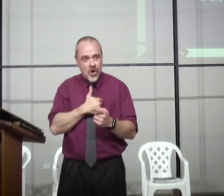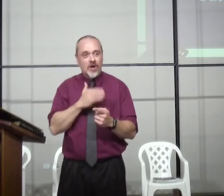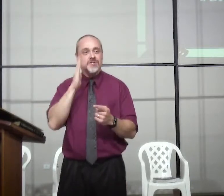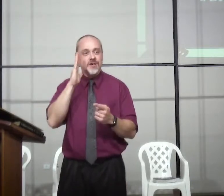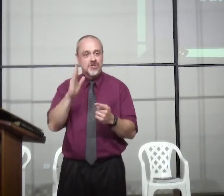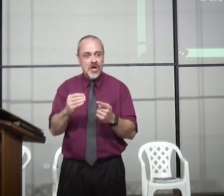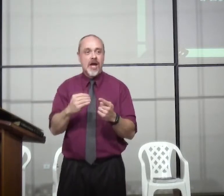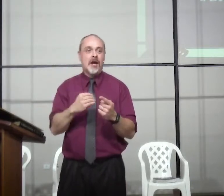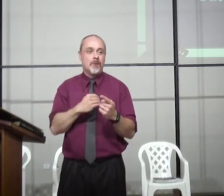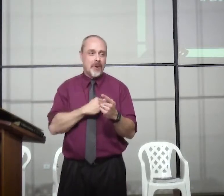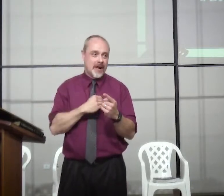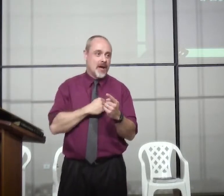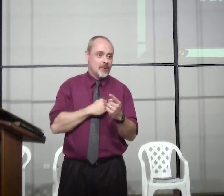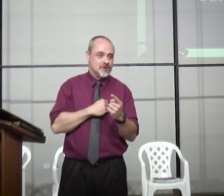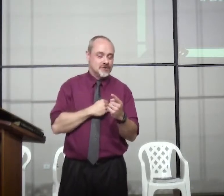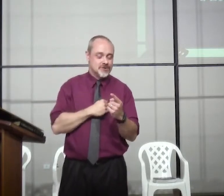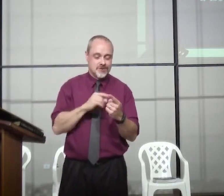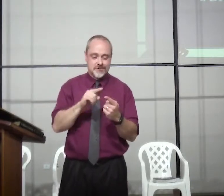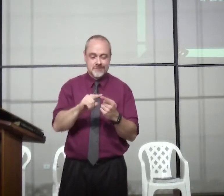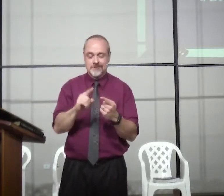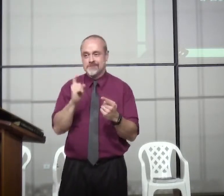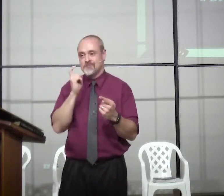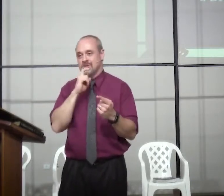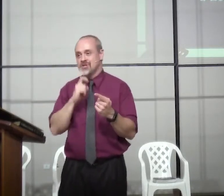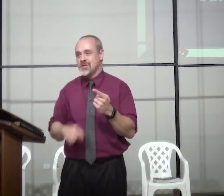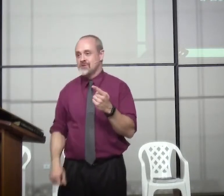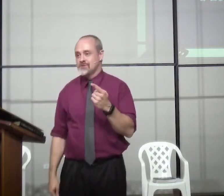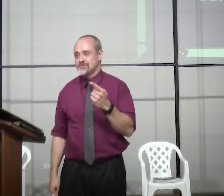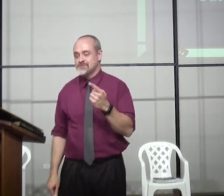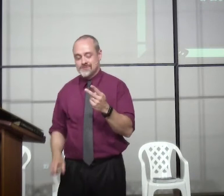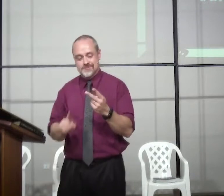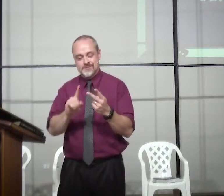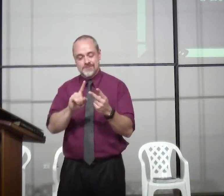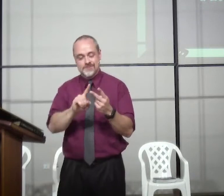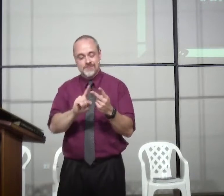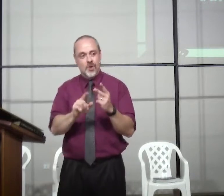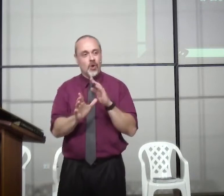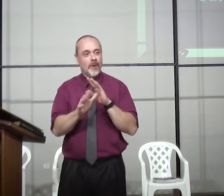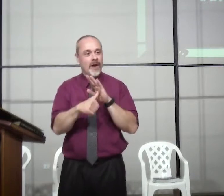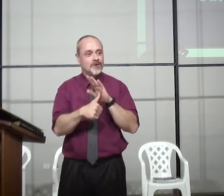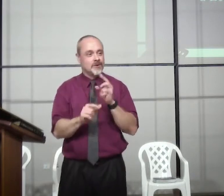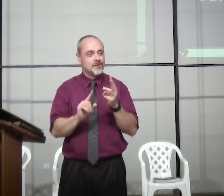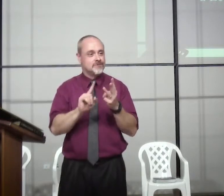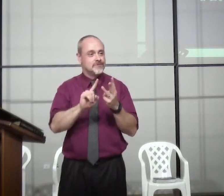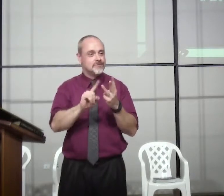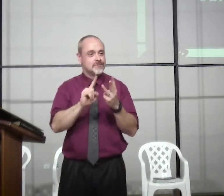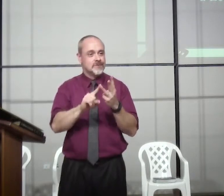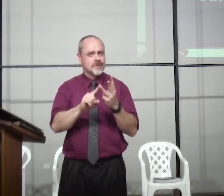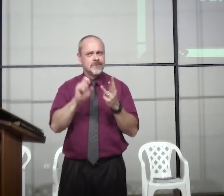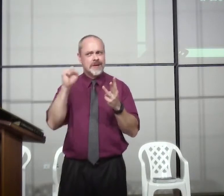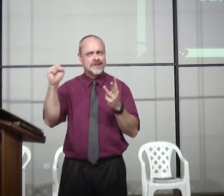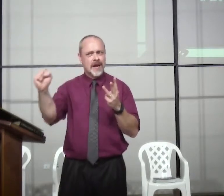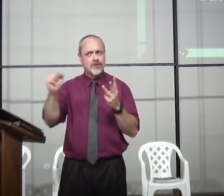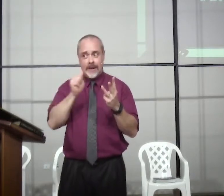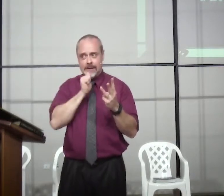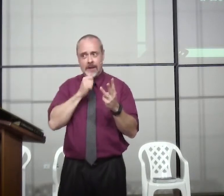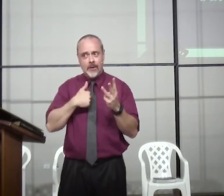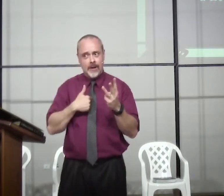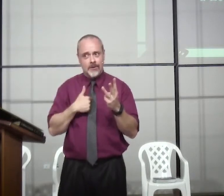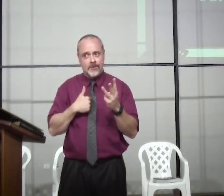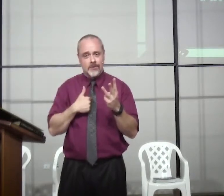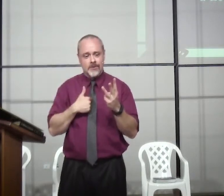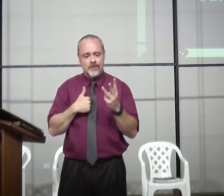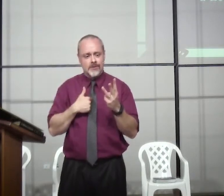que nós já pecamos. Mentindo, roubando, matando, ainda